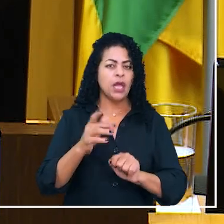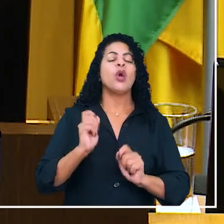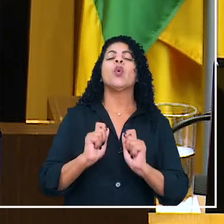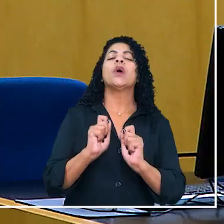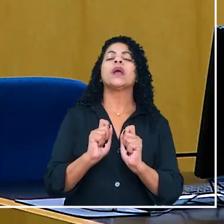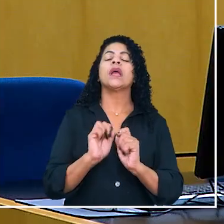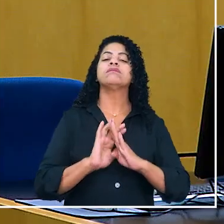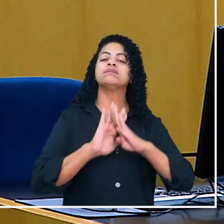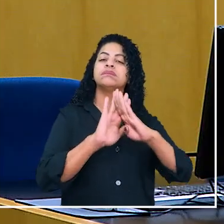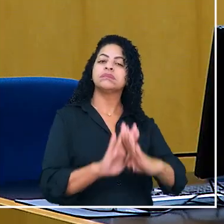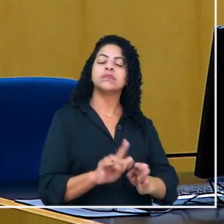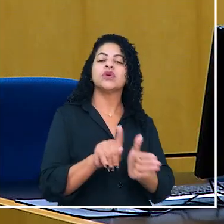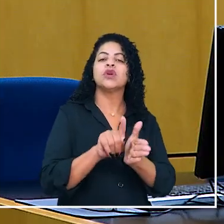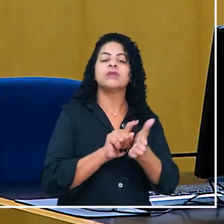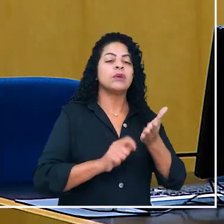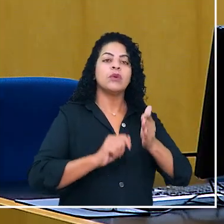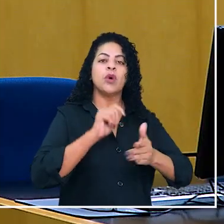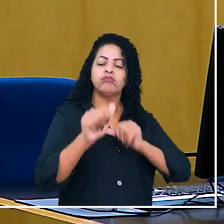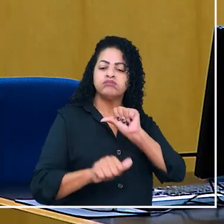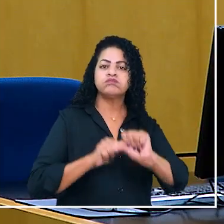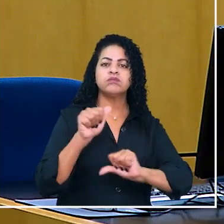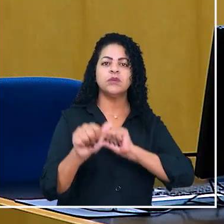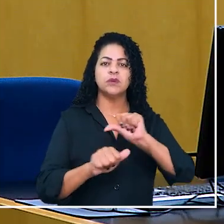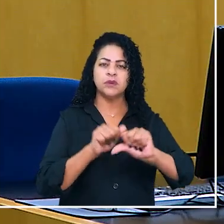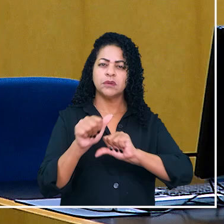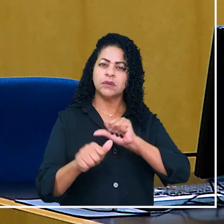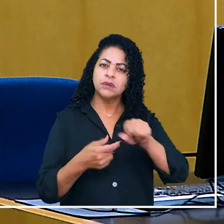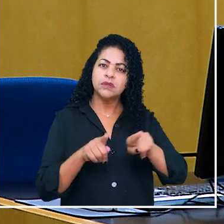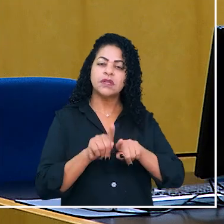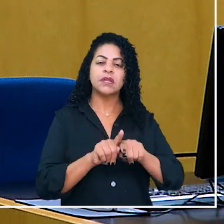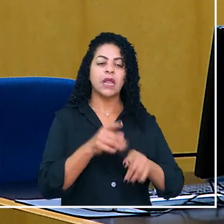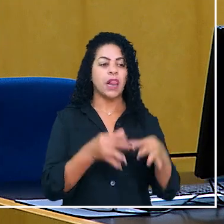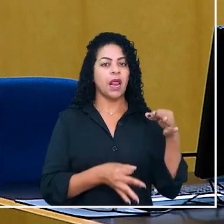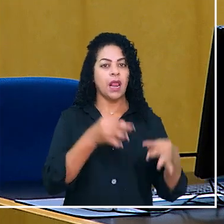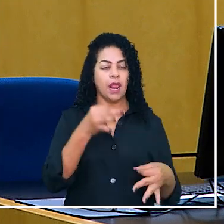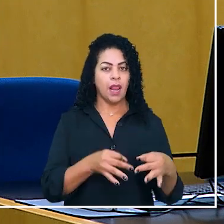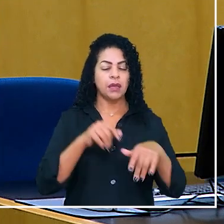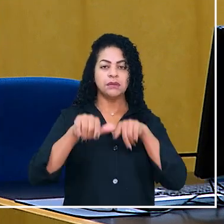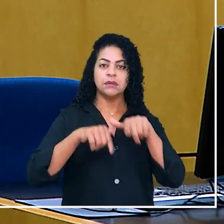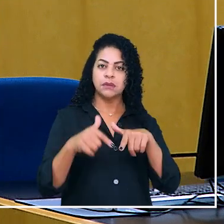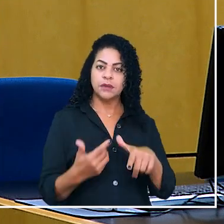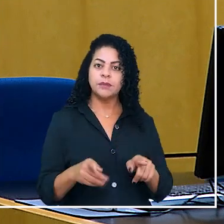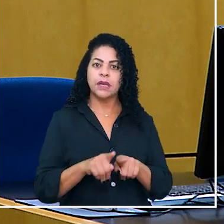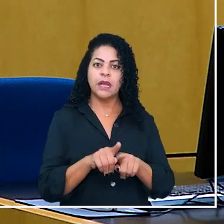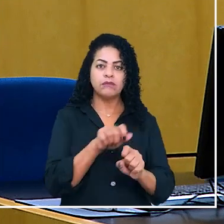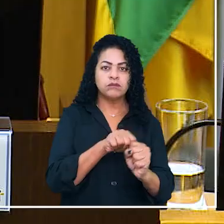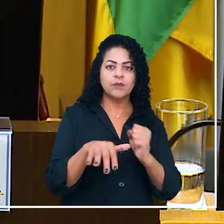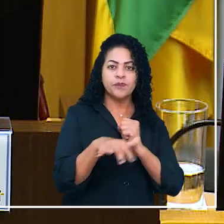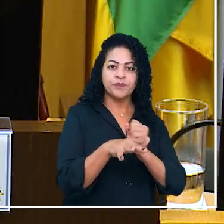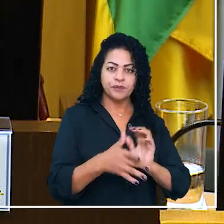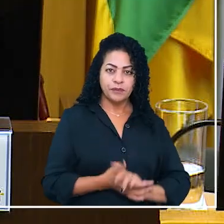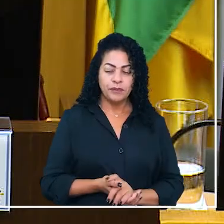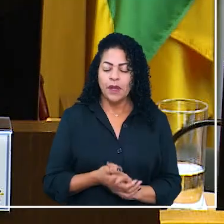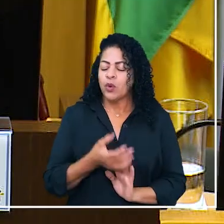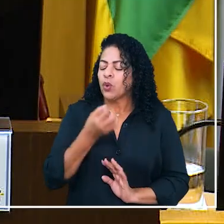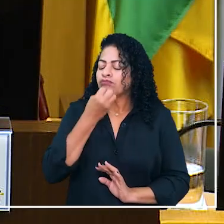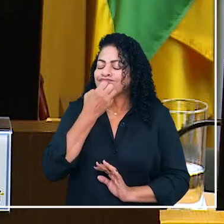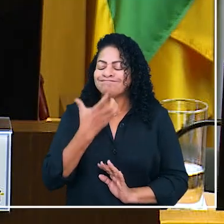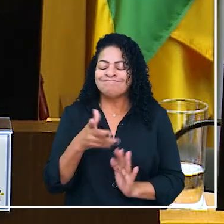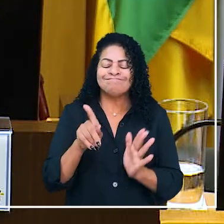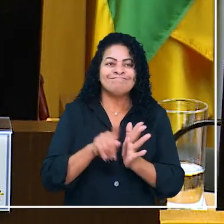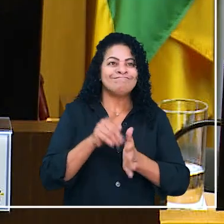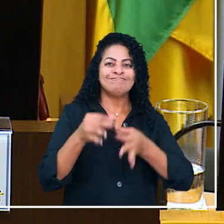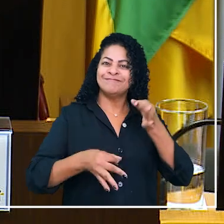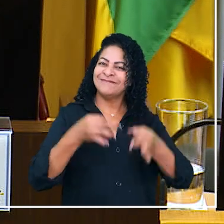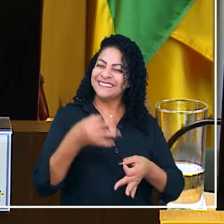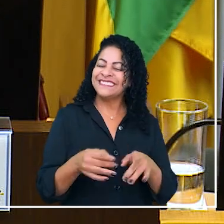contribui para o aperfeiçoamento dos serviços prestados pelo Judiciário Trabalhista à sociedade. Isso enriquece muito a